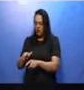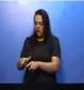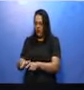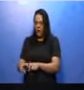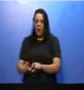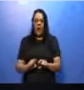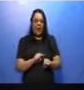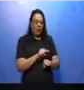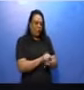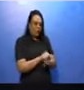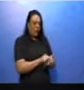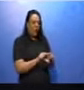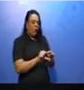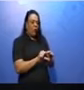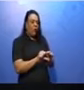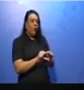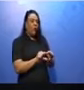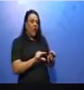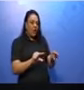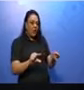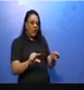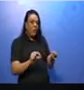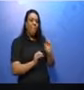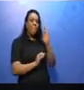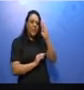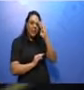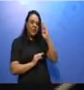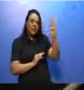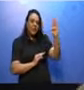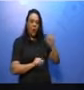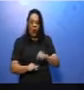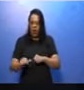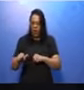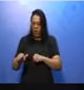Esta segunda é dependente da primeira.